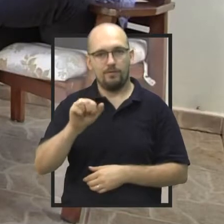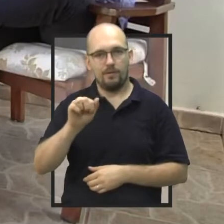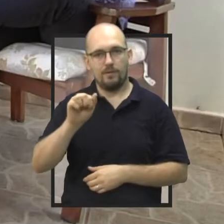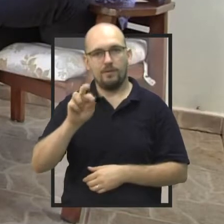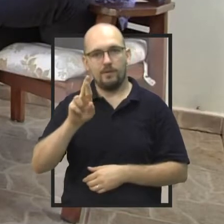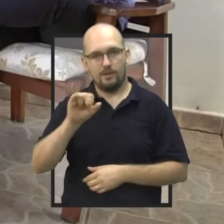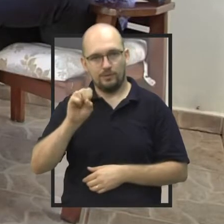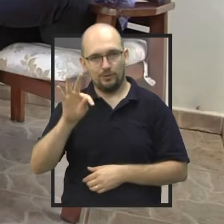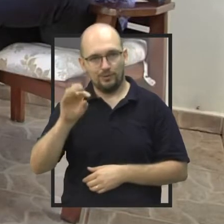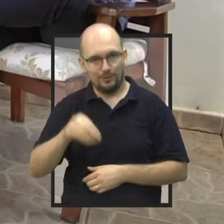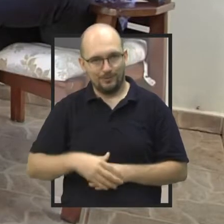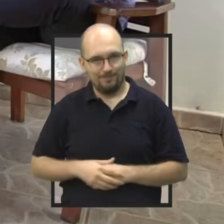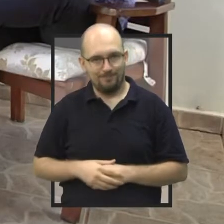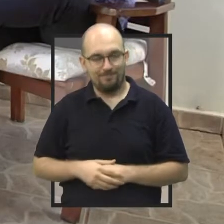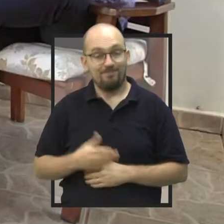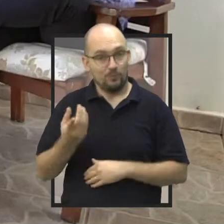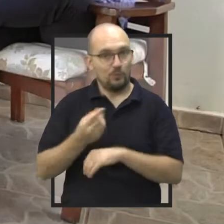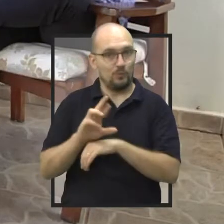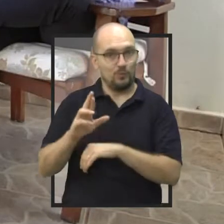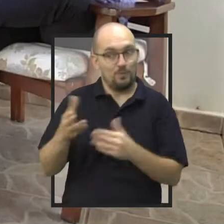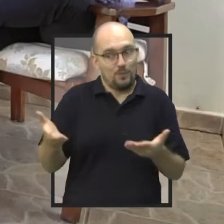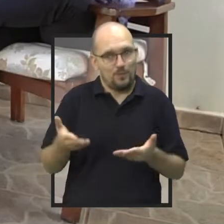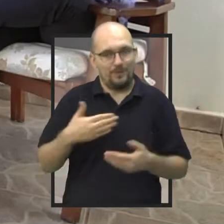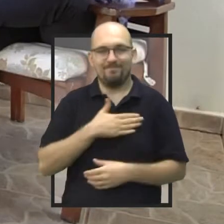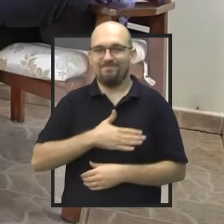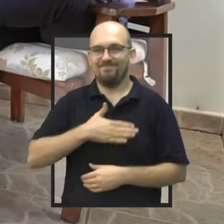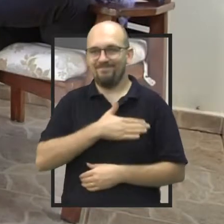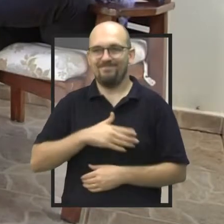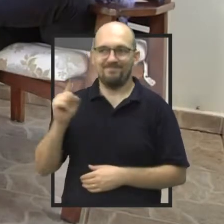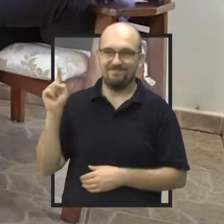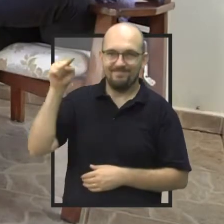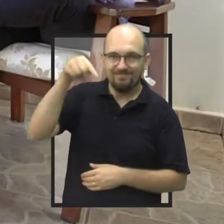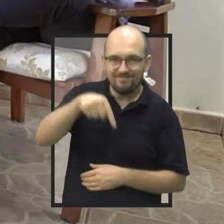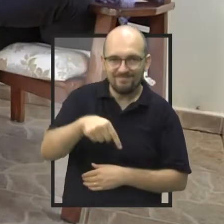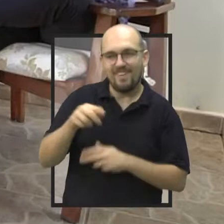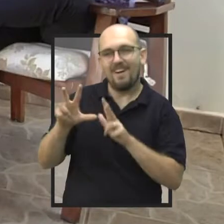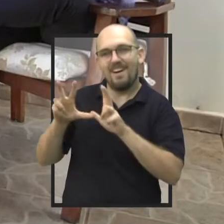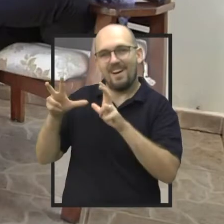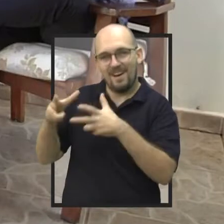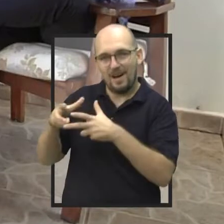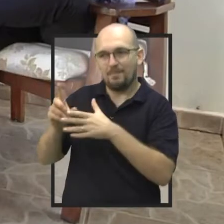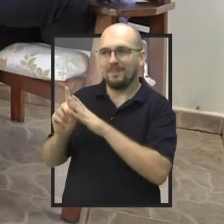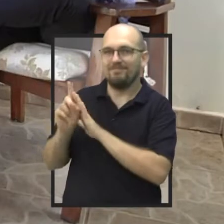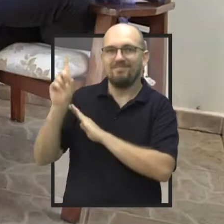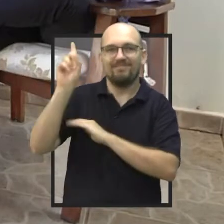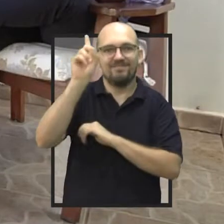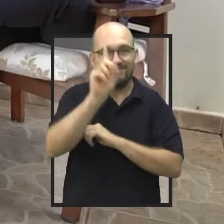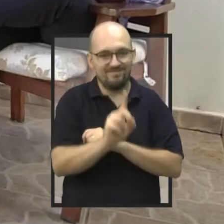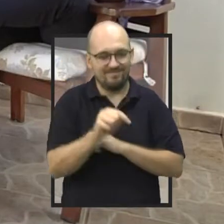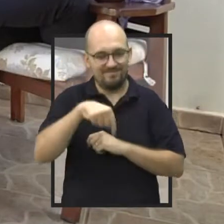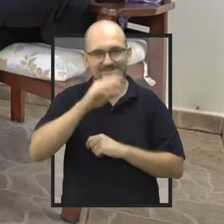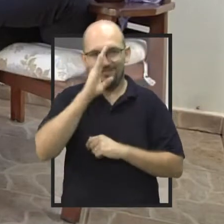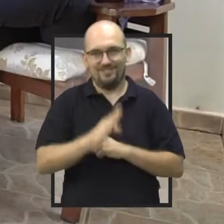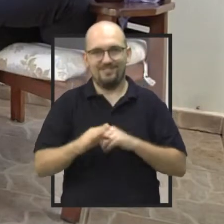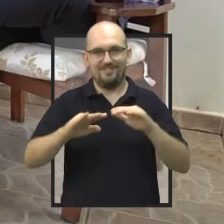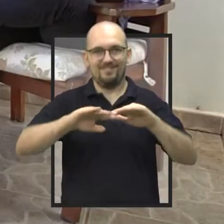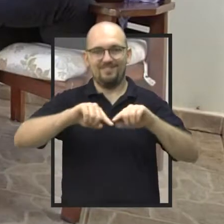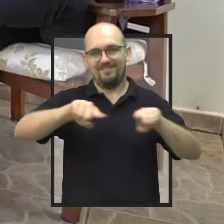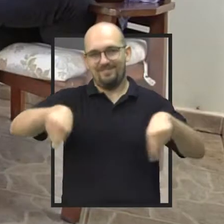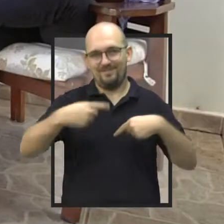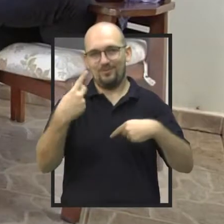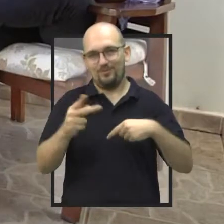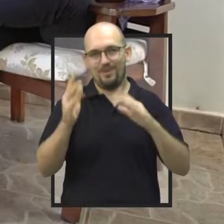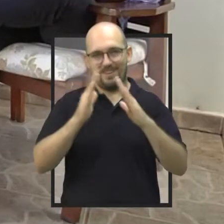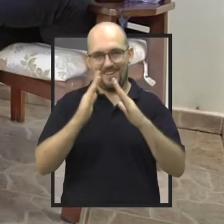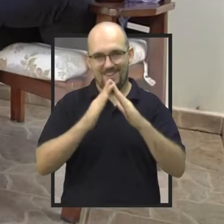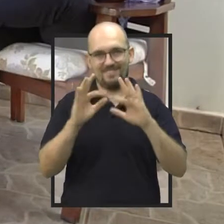prazer poder sair dos estúdios da TV Câmara, ser recebido pelo senhor aqui em sua casa, ao lado da sua família.